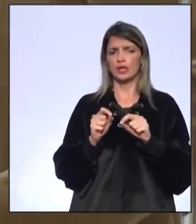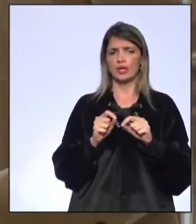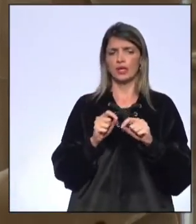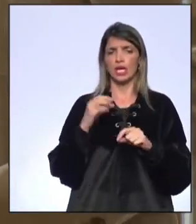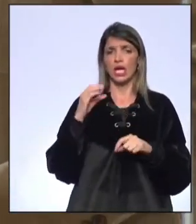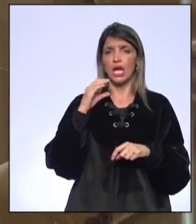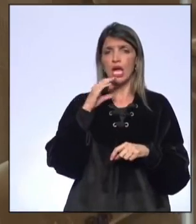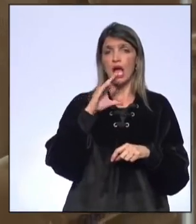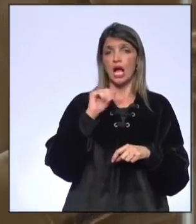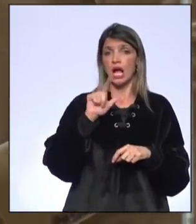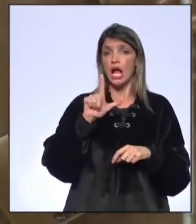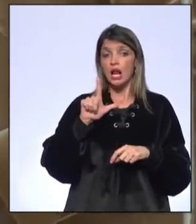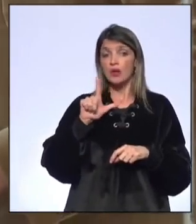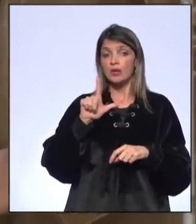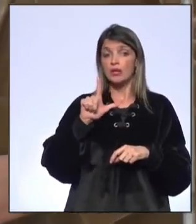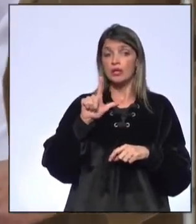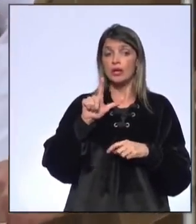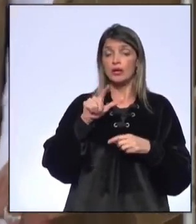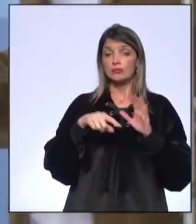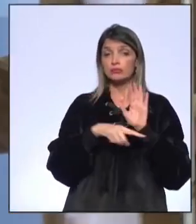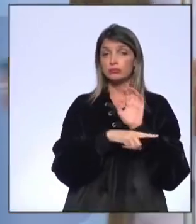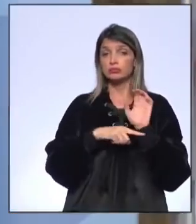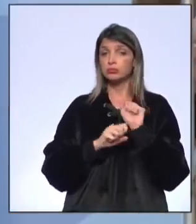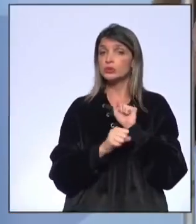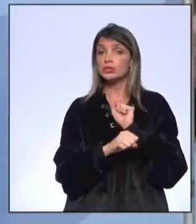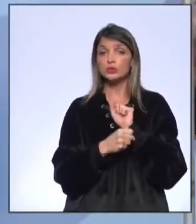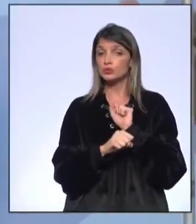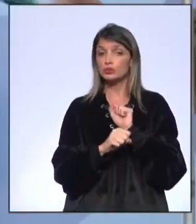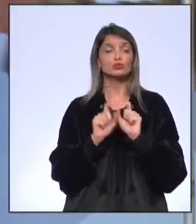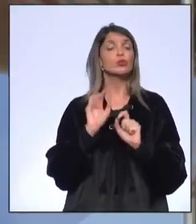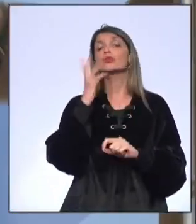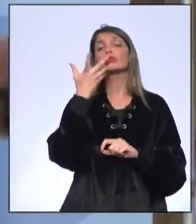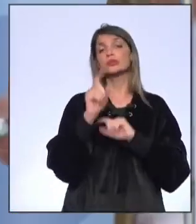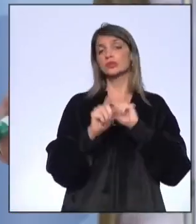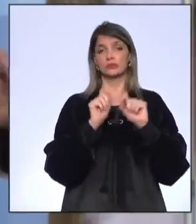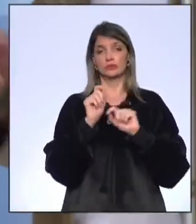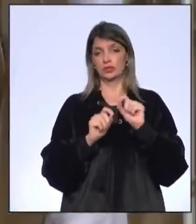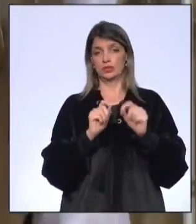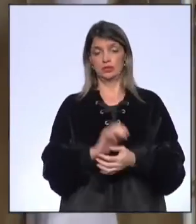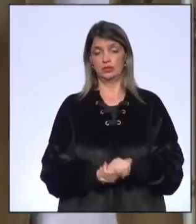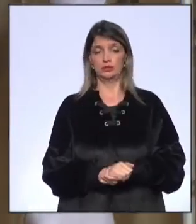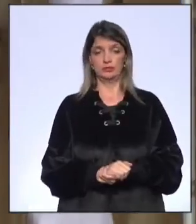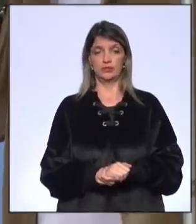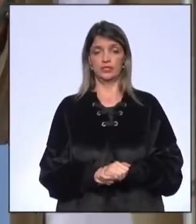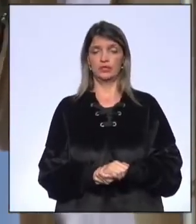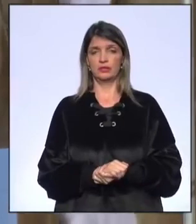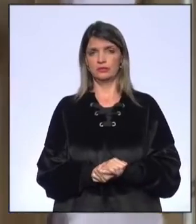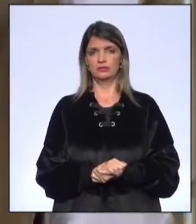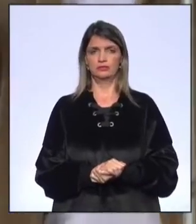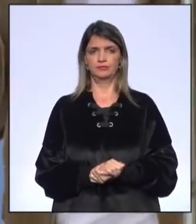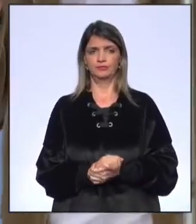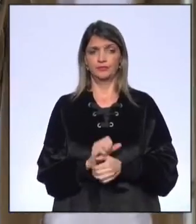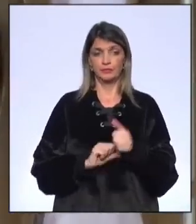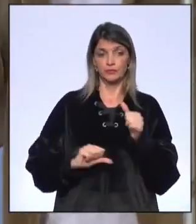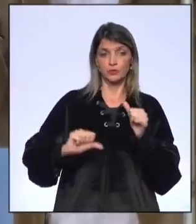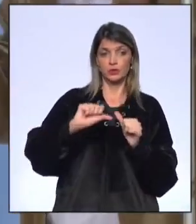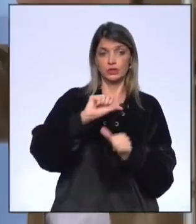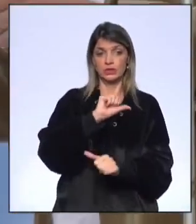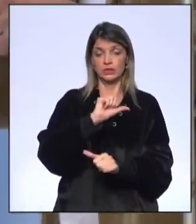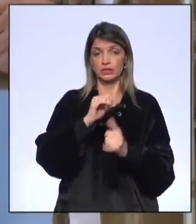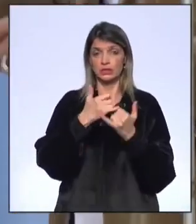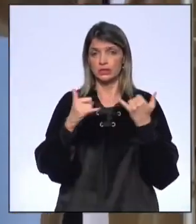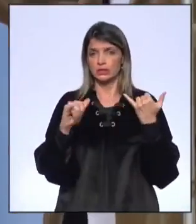fluxo de calor, né? Caloria por segundo. Então o que acontece? Para essa transferência de energia ser bem